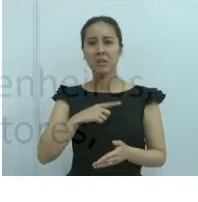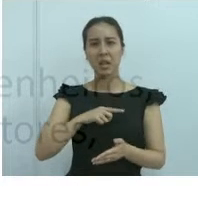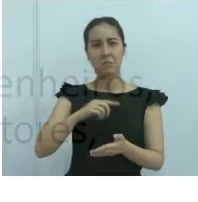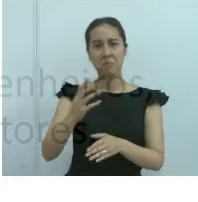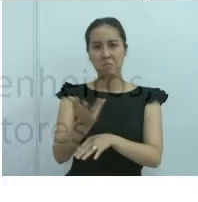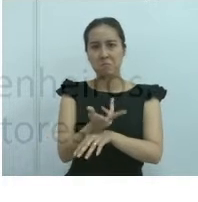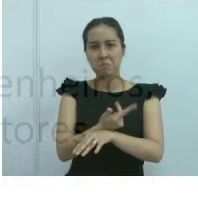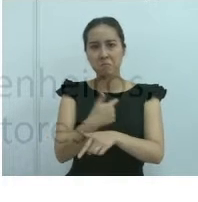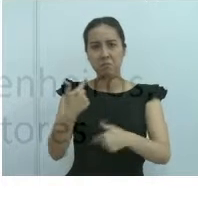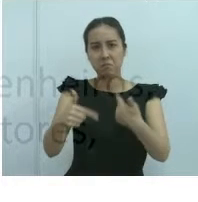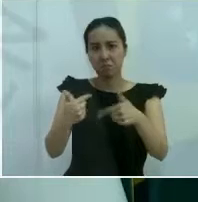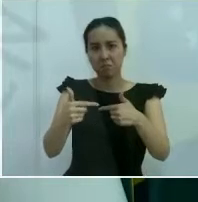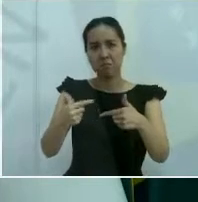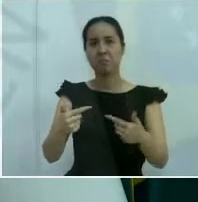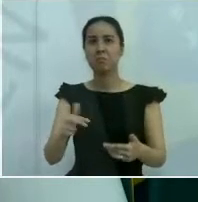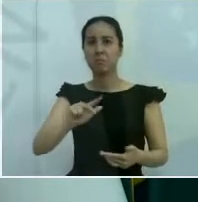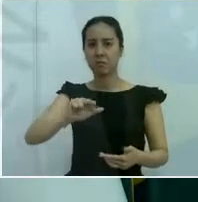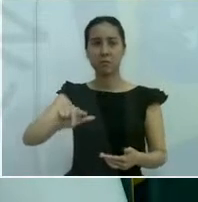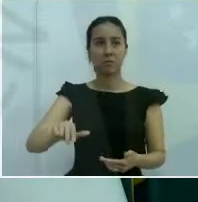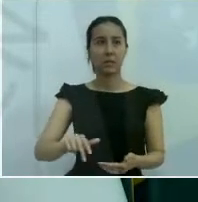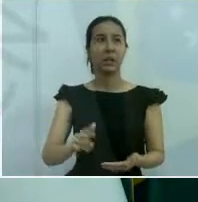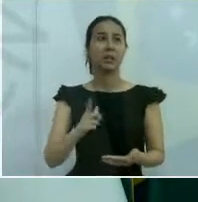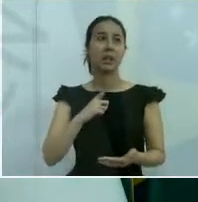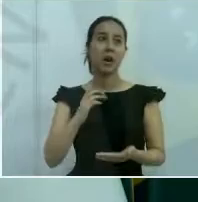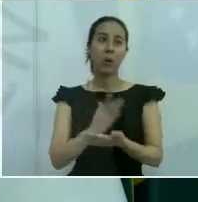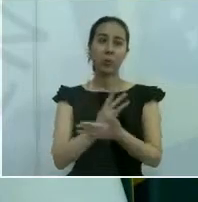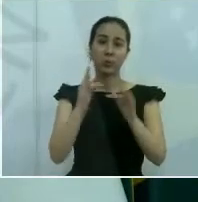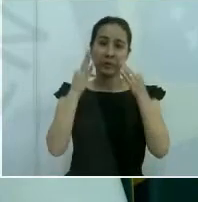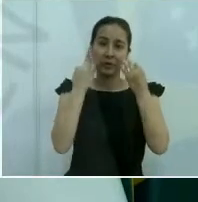empresários e tem alguns que ainda não se decidiram